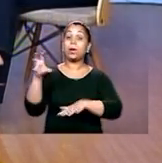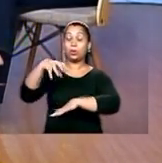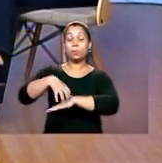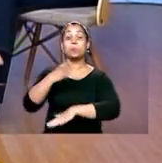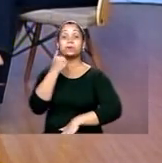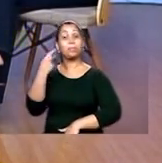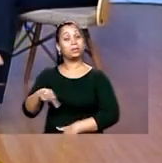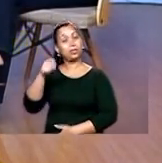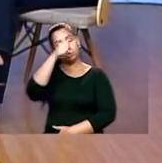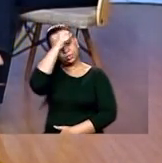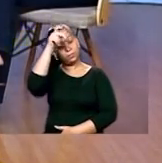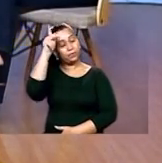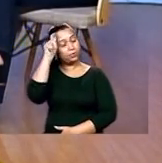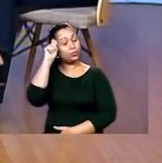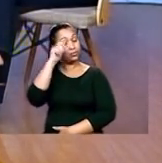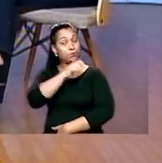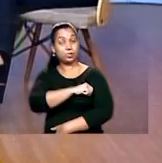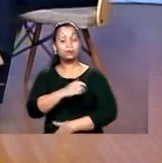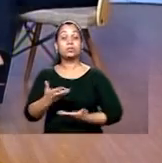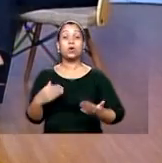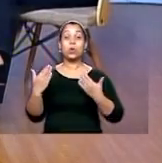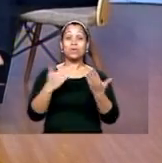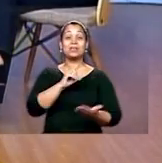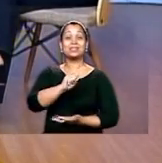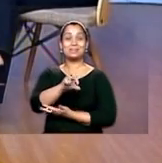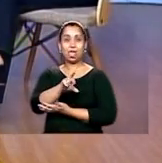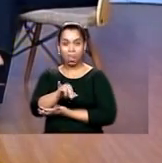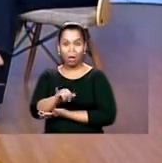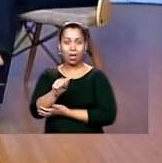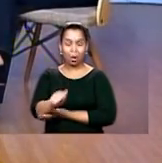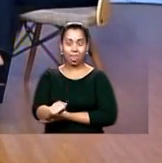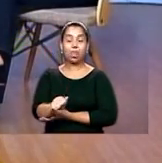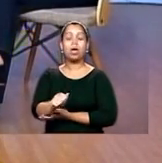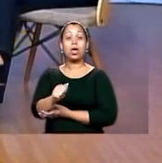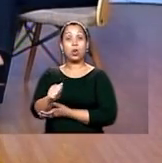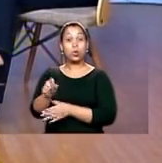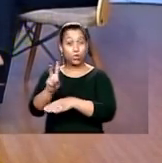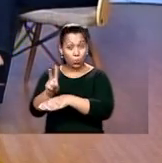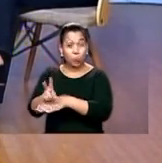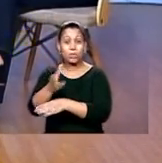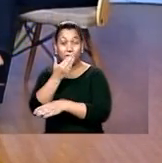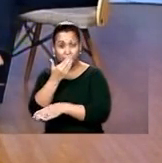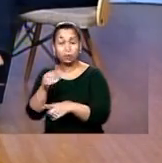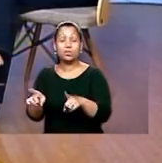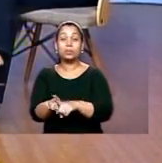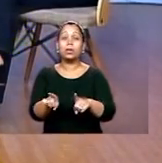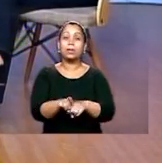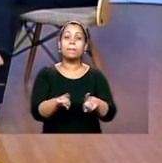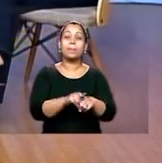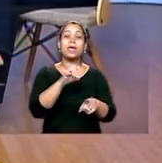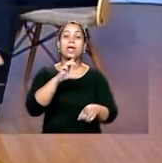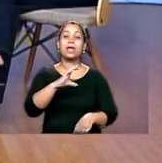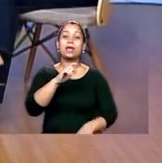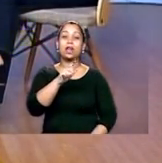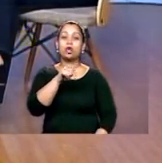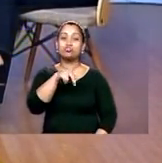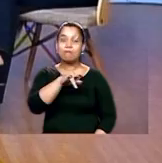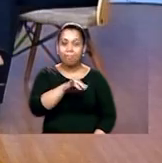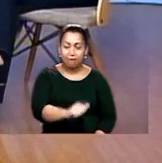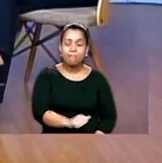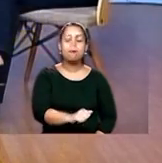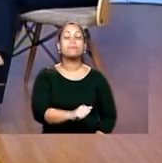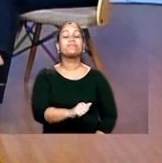município. E antes de eu voltar a conversar com a Sara Zanchini, que é a nutricionista do Banco de Alimentos, e com a Claudineia Defino, que é a coordenadora do